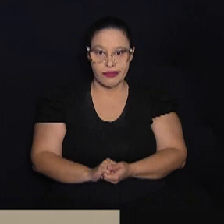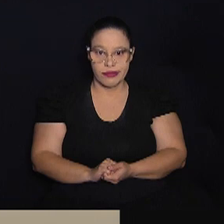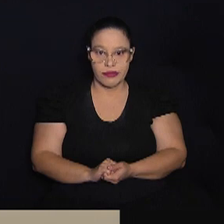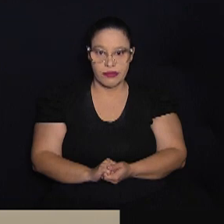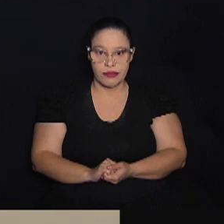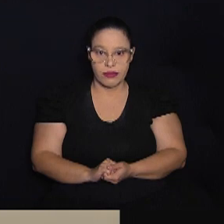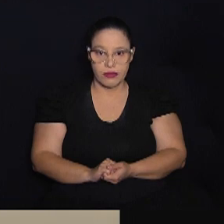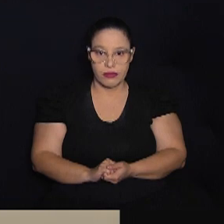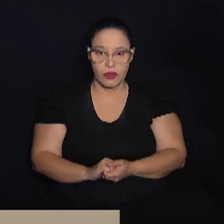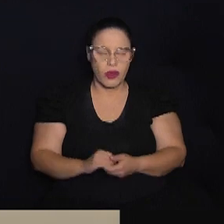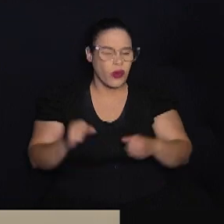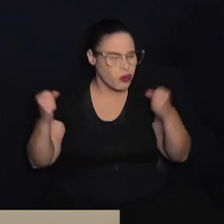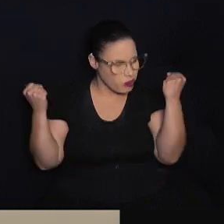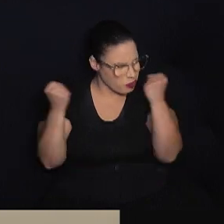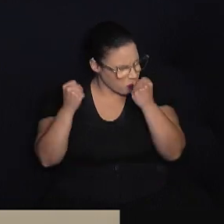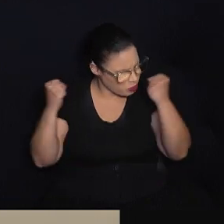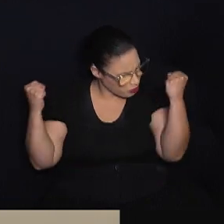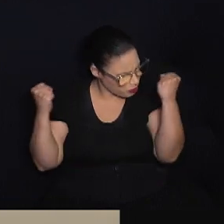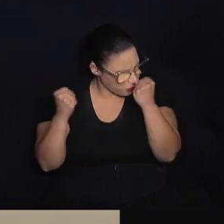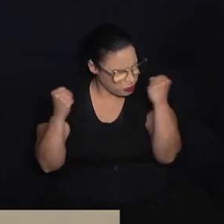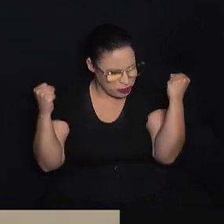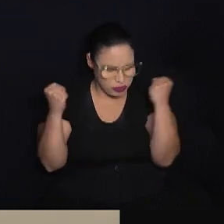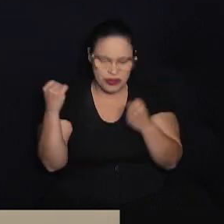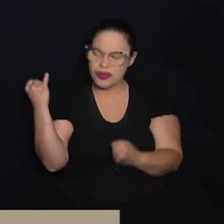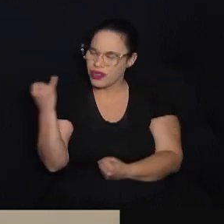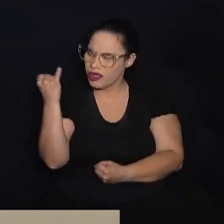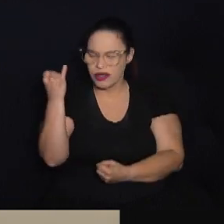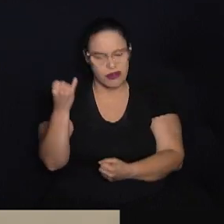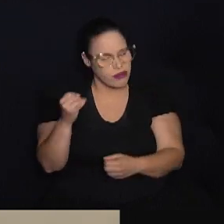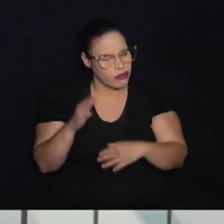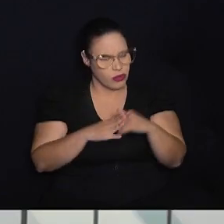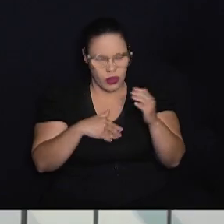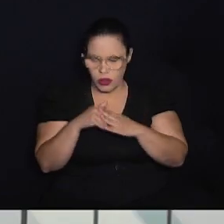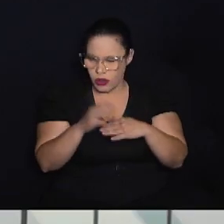e fazer exercício físico é importante para todos os tipos de tumores também.